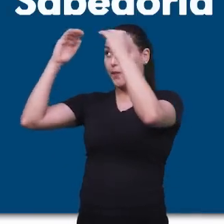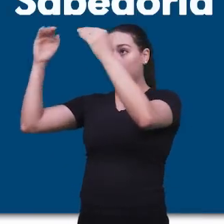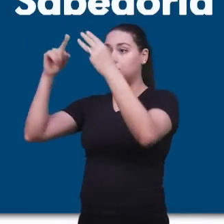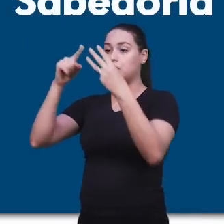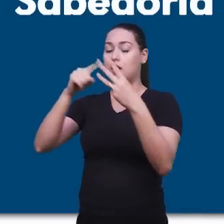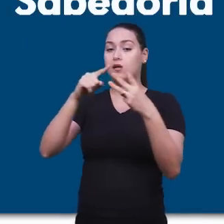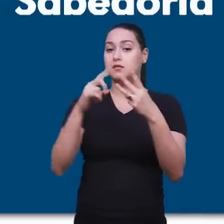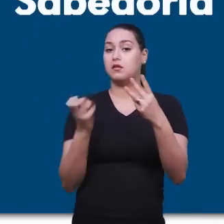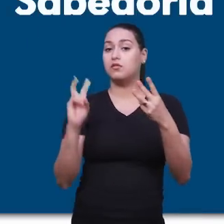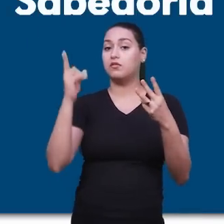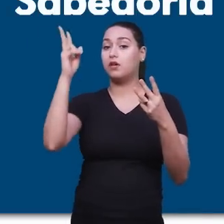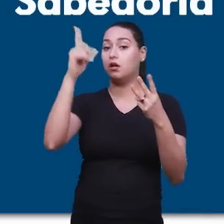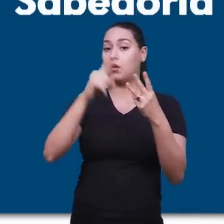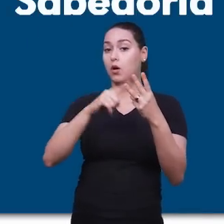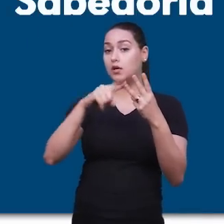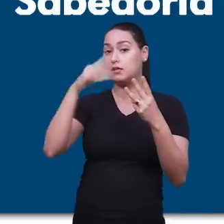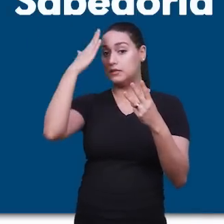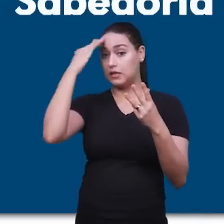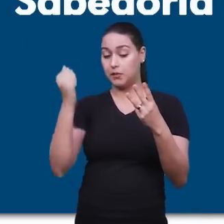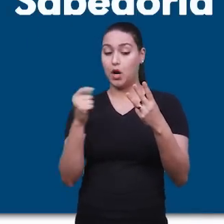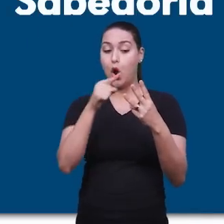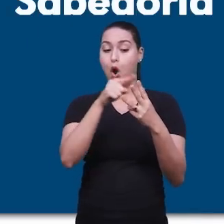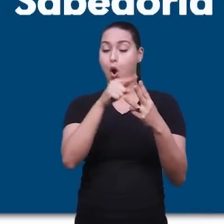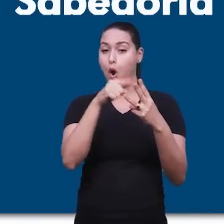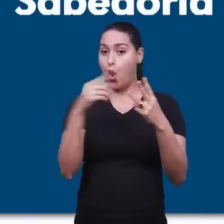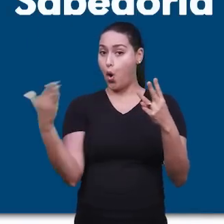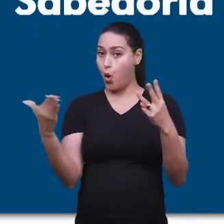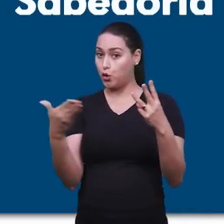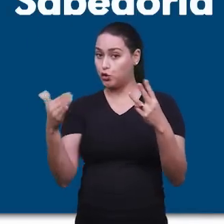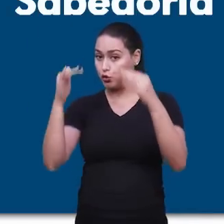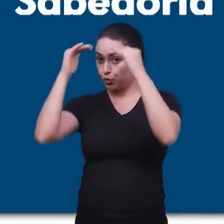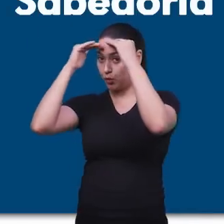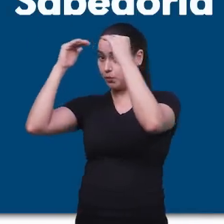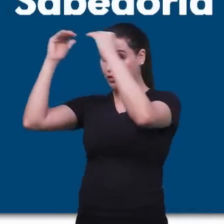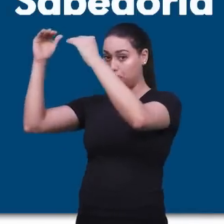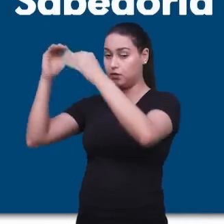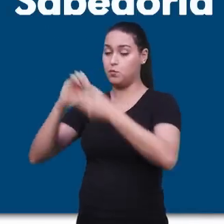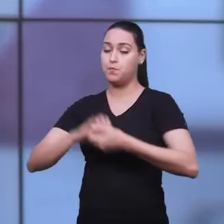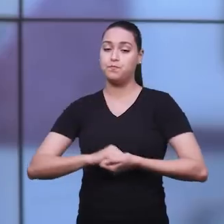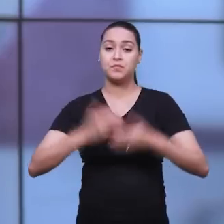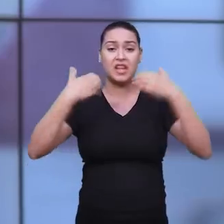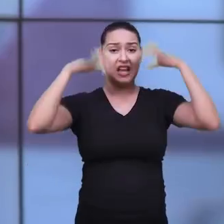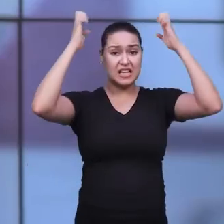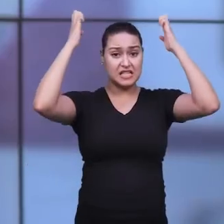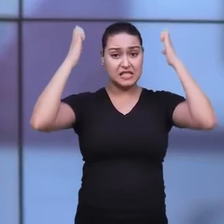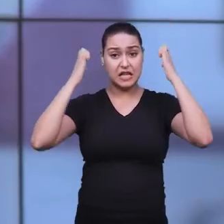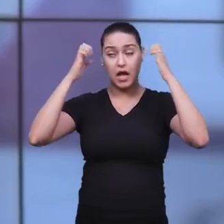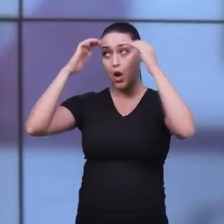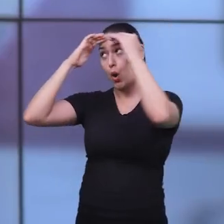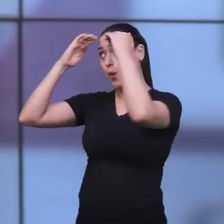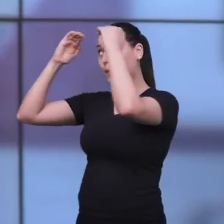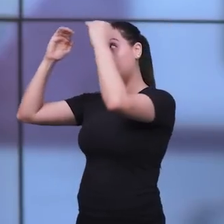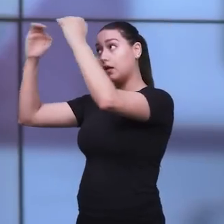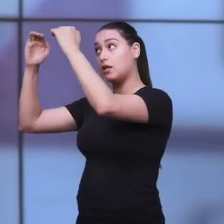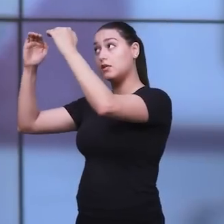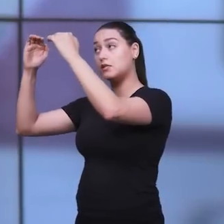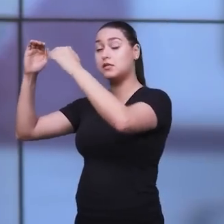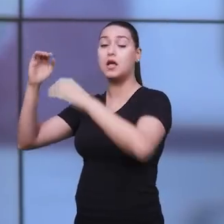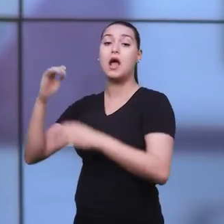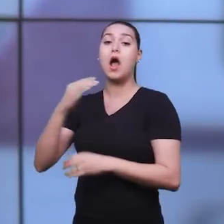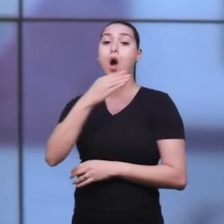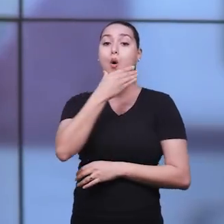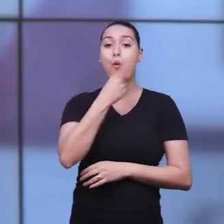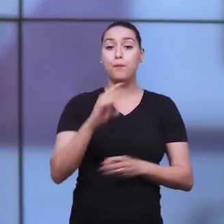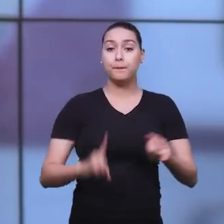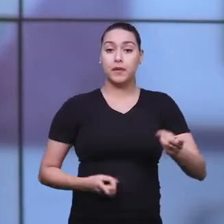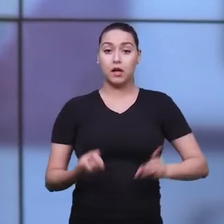e sabedoria. Hoje vamos tratar da obediência. Esther era obediente a Mardoqueu, que representava